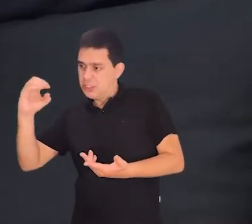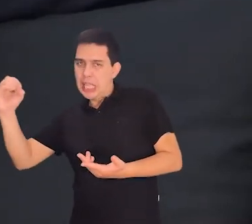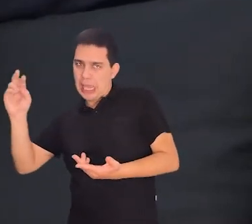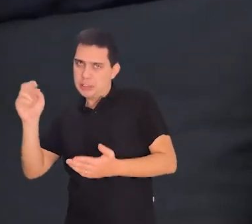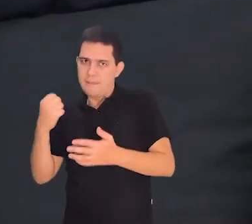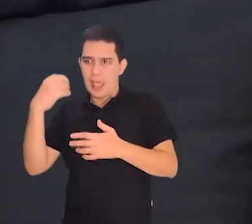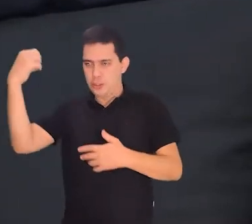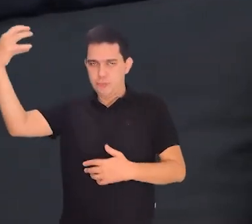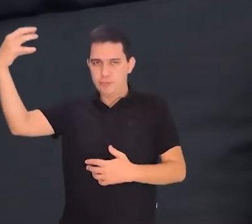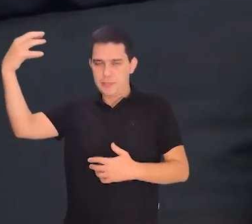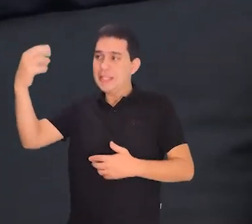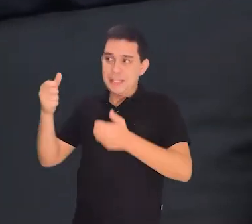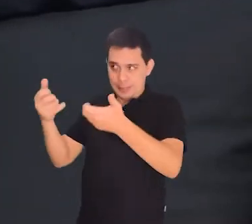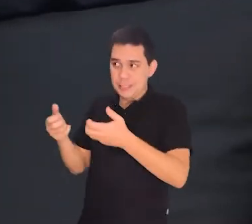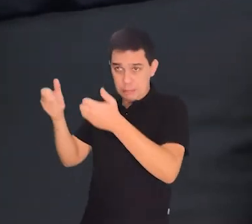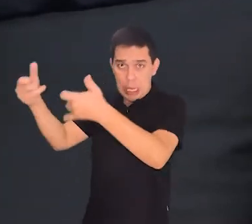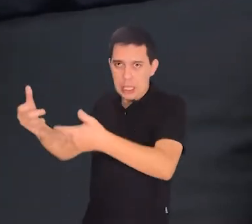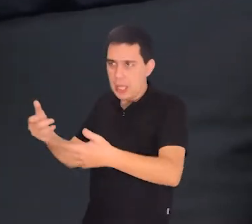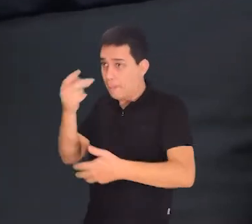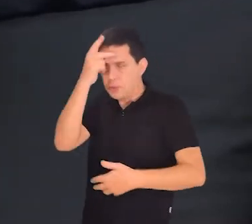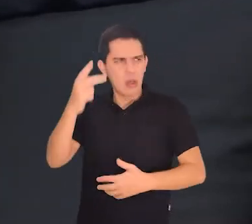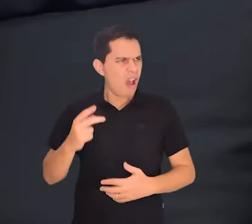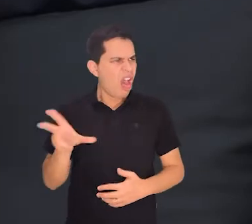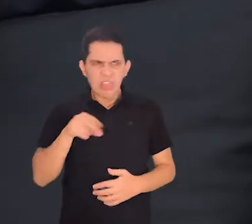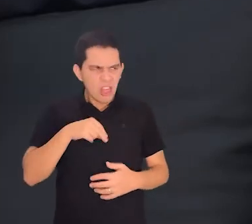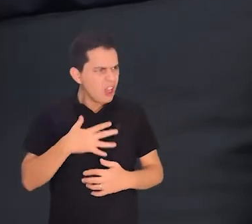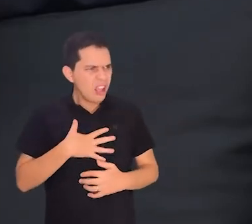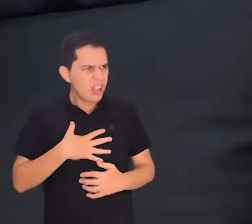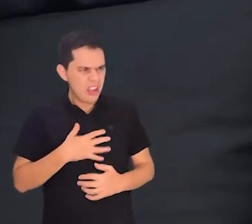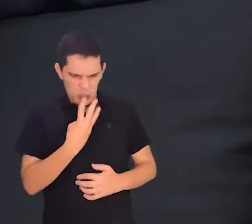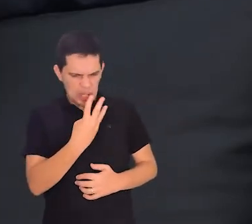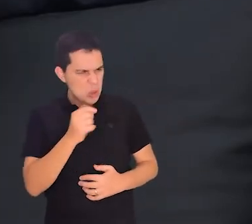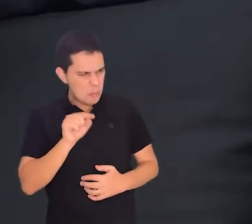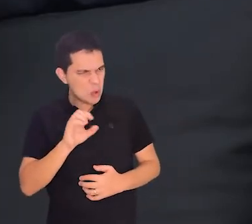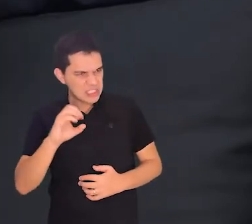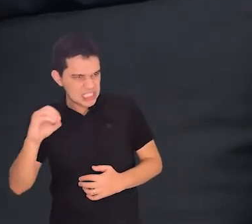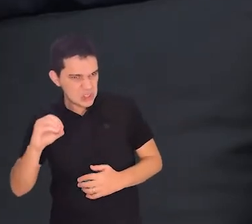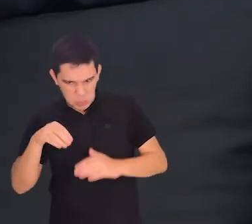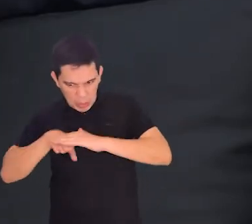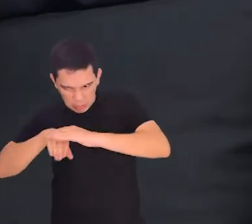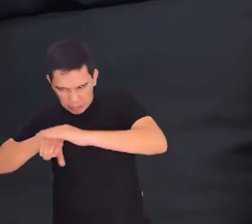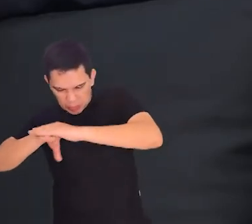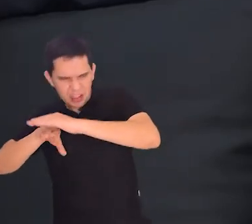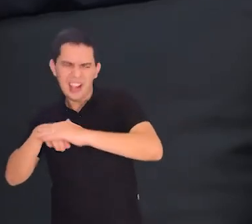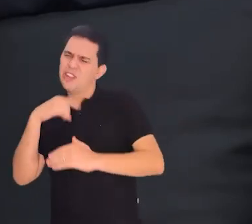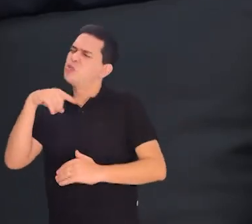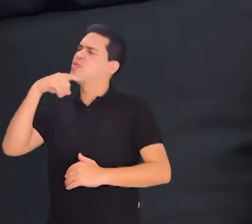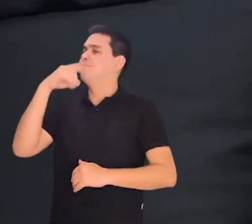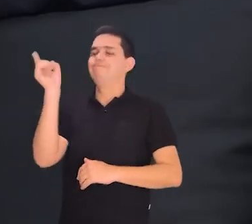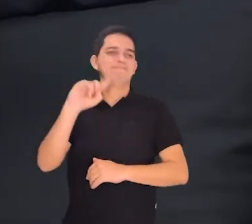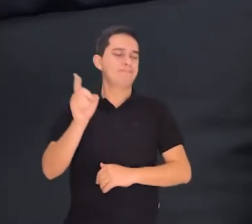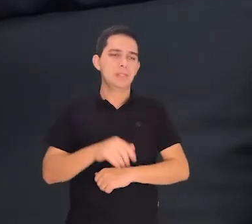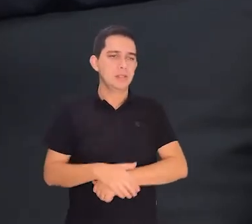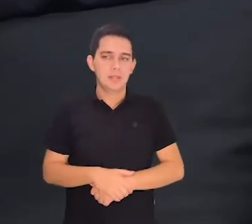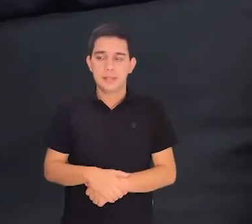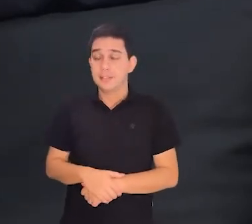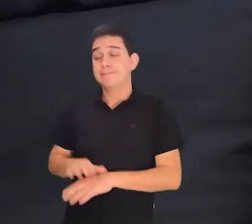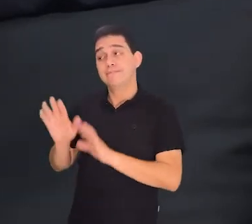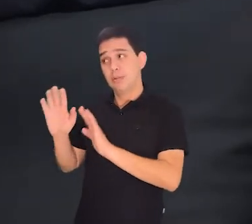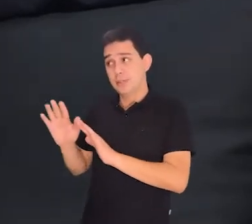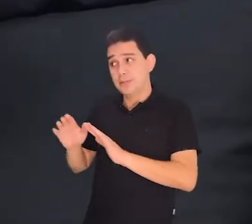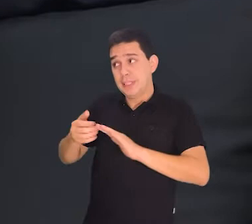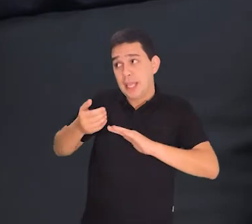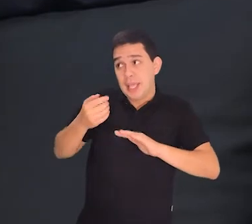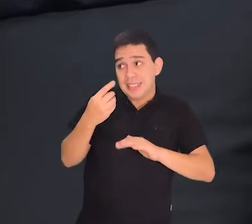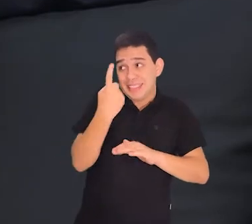você fala isso para a pessoa e fala assim, nossa, mas eu nunca vou conseguir juntar isso. Se você investir R$ 100 por mês, em 48